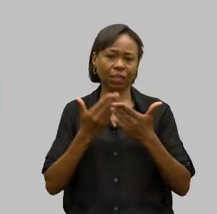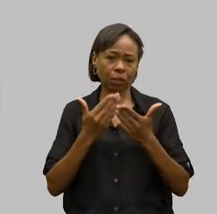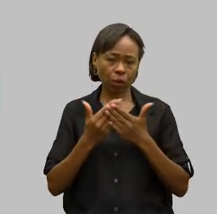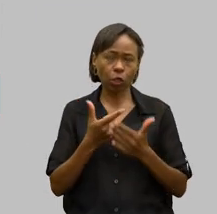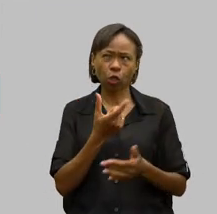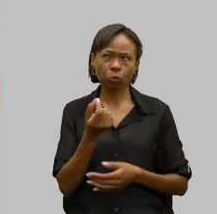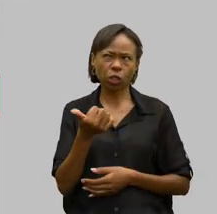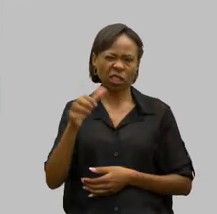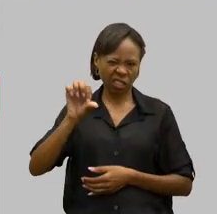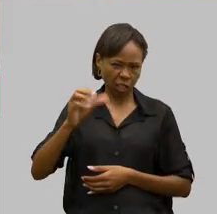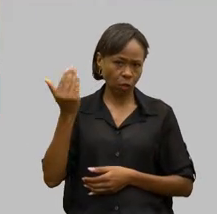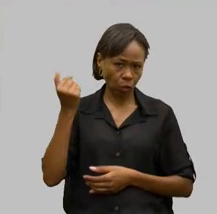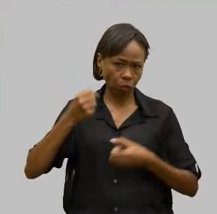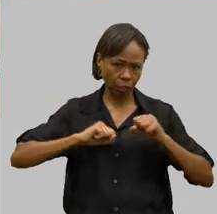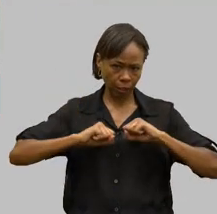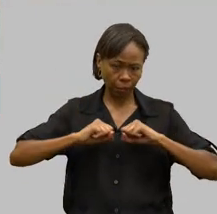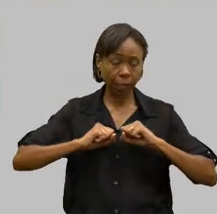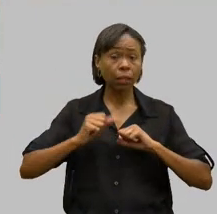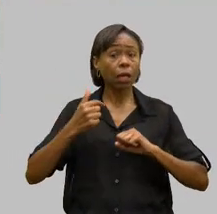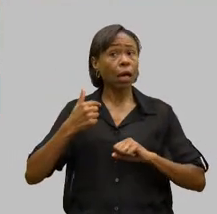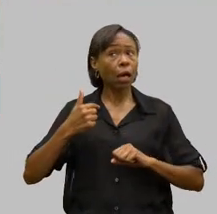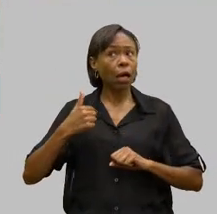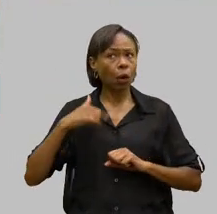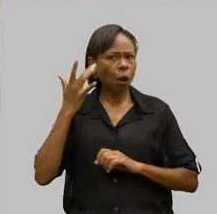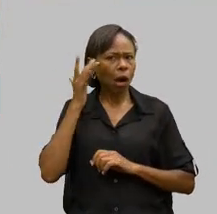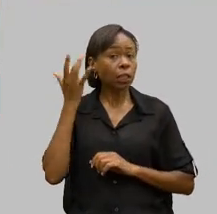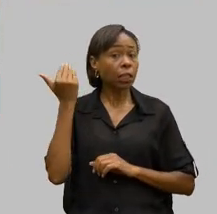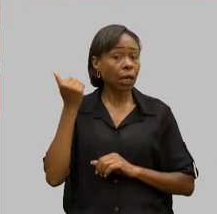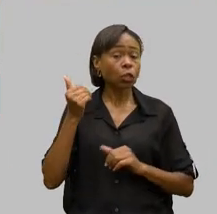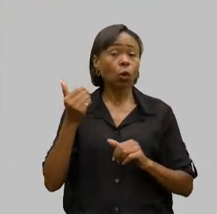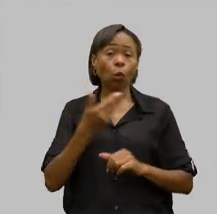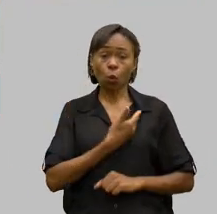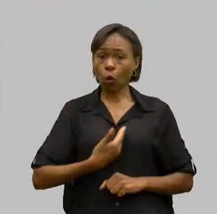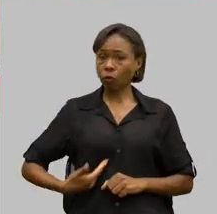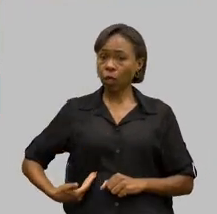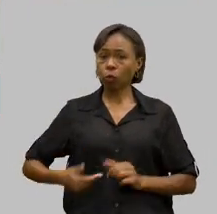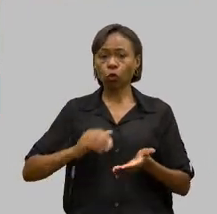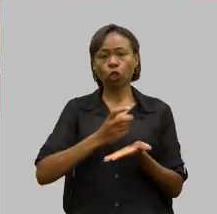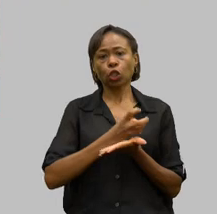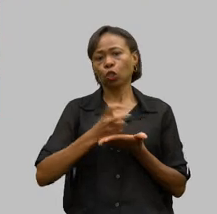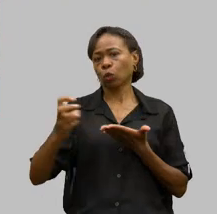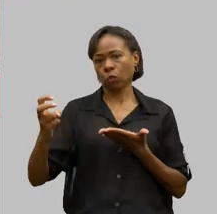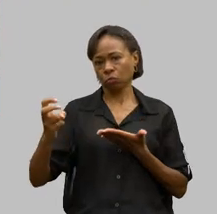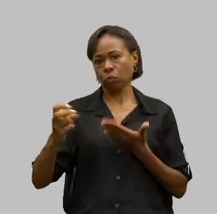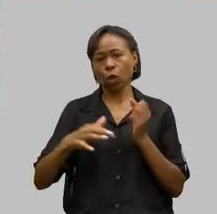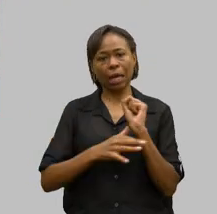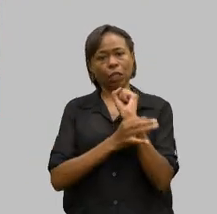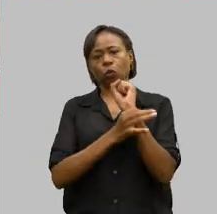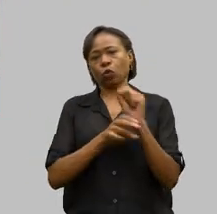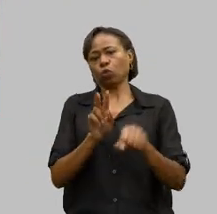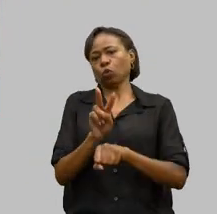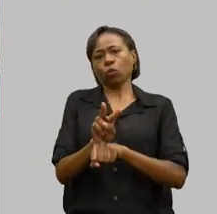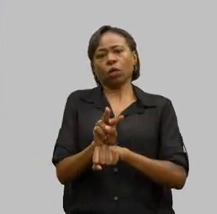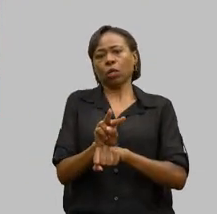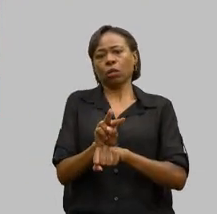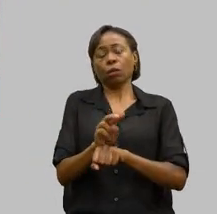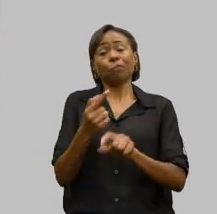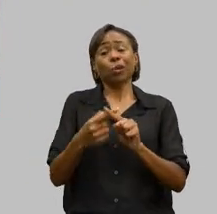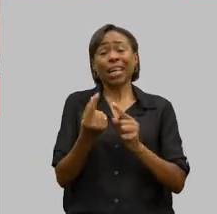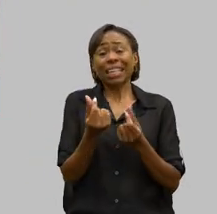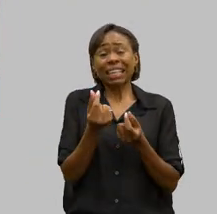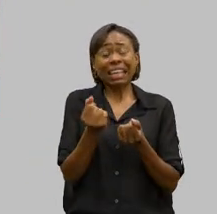uma... Eu acho que naquele momento nós trouxemos e o governo tirou a vigilância das escolas, porque era o gasto muito alto.